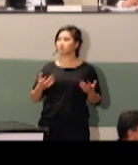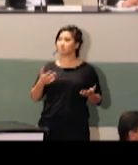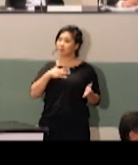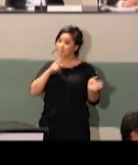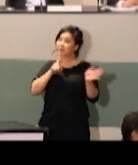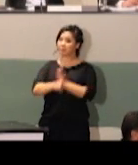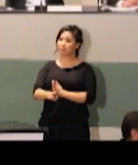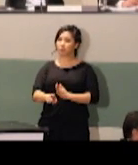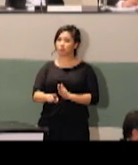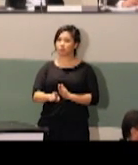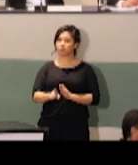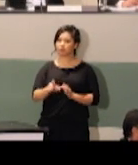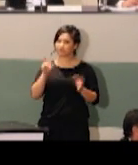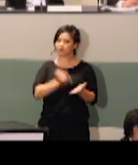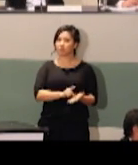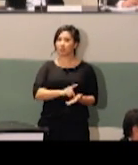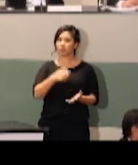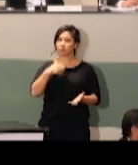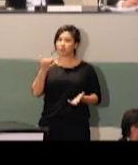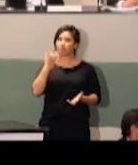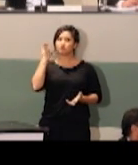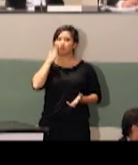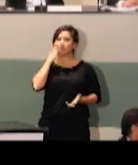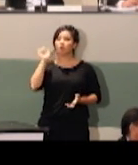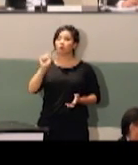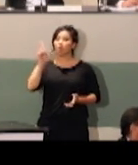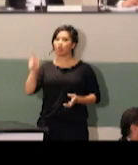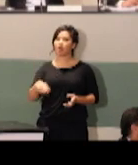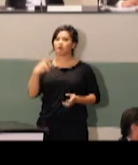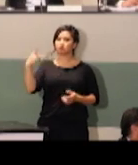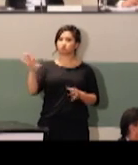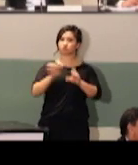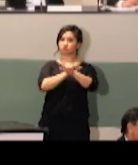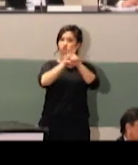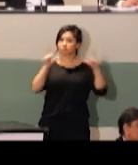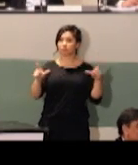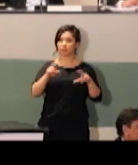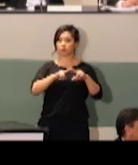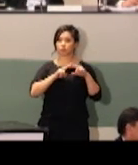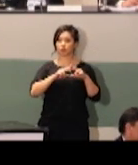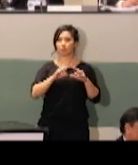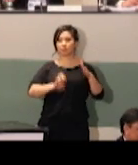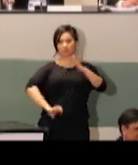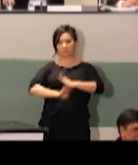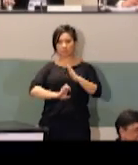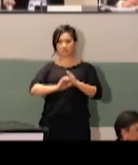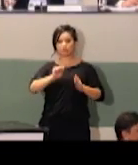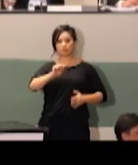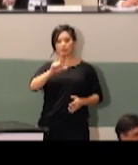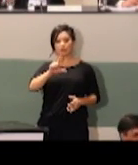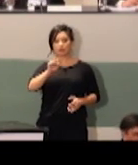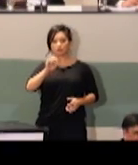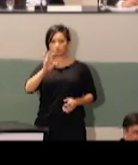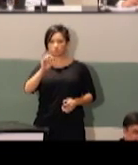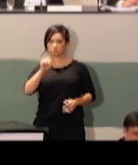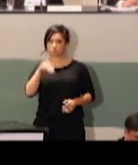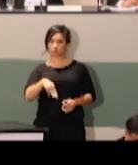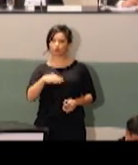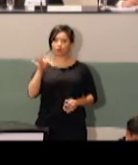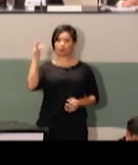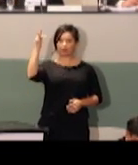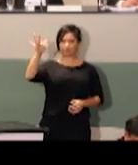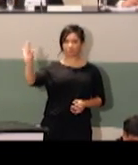o candidato Arruda tem a esclarecer sobre a empresa Alstom, francesa, no processo